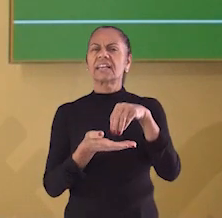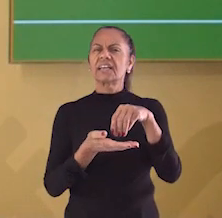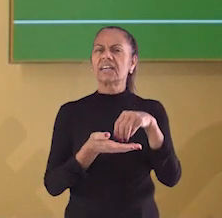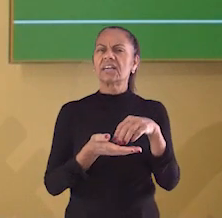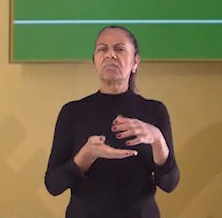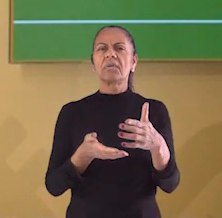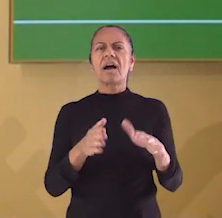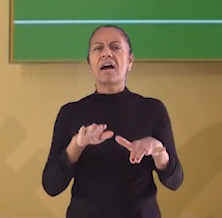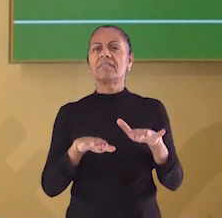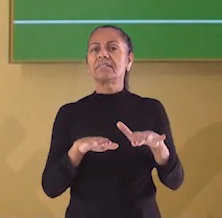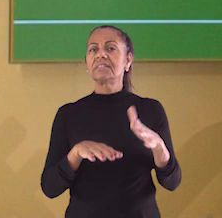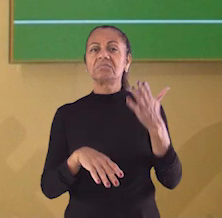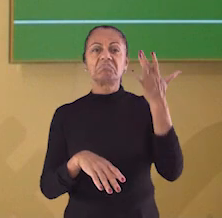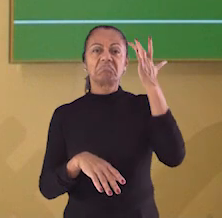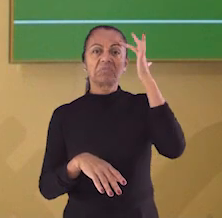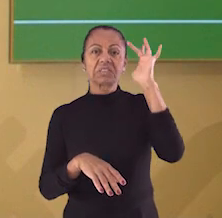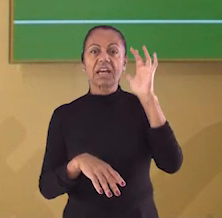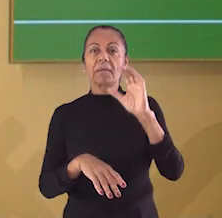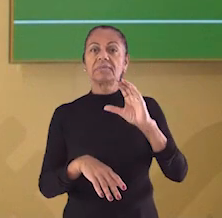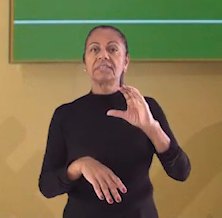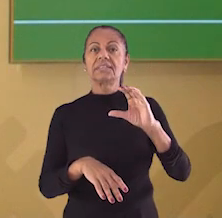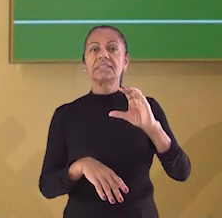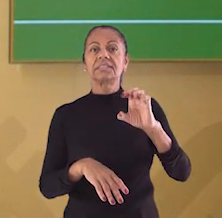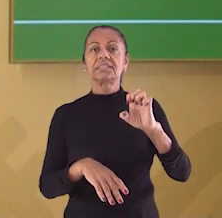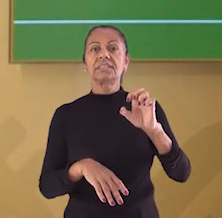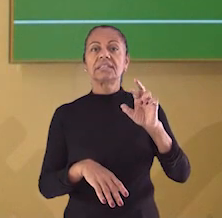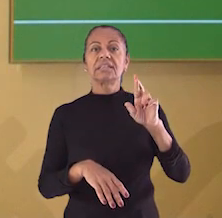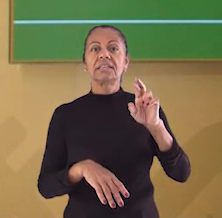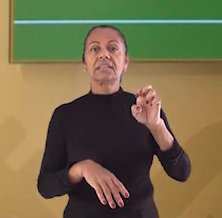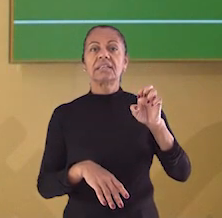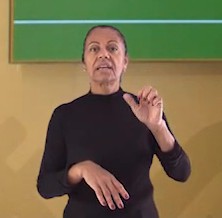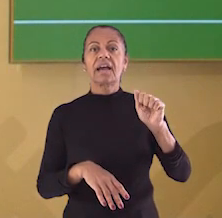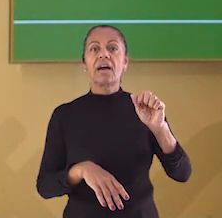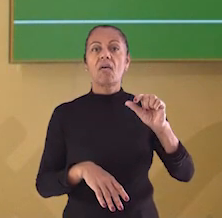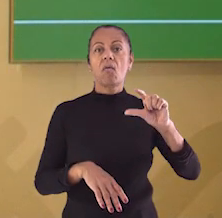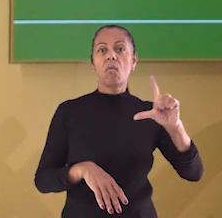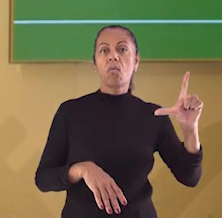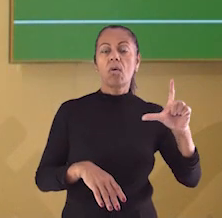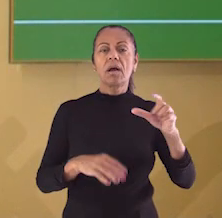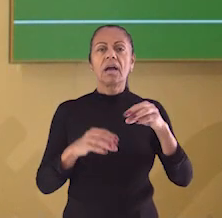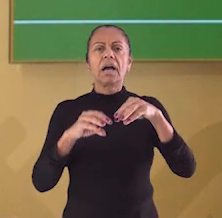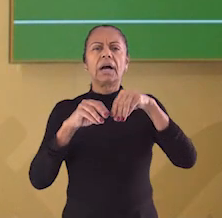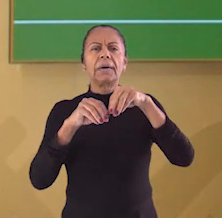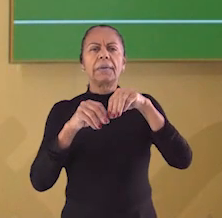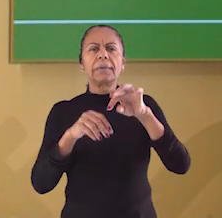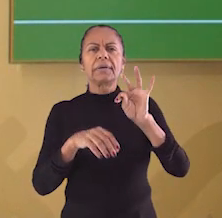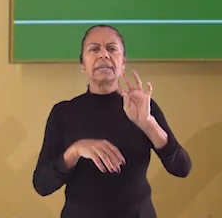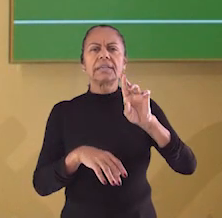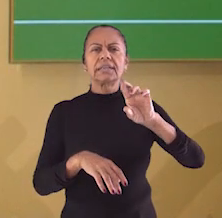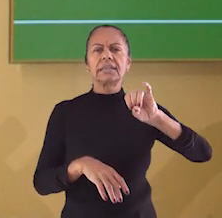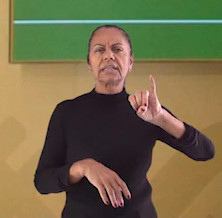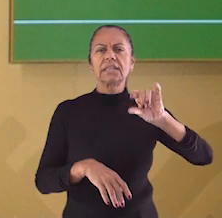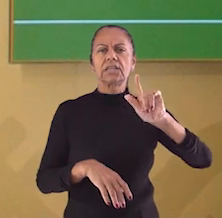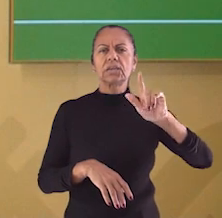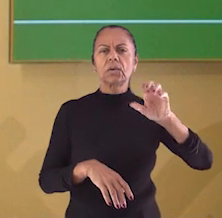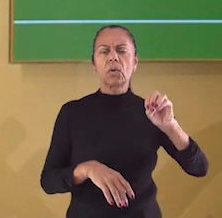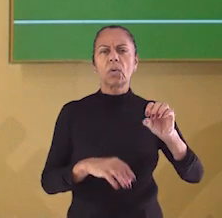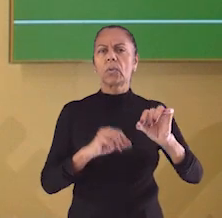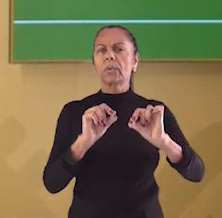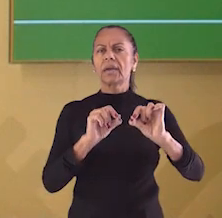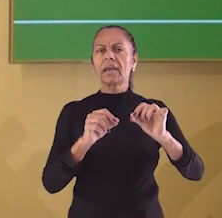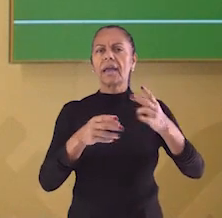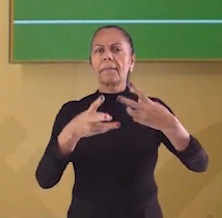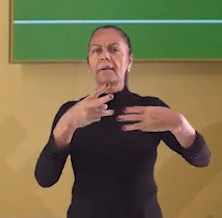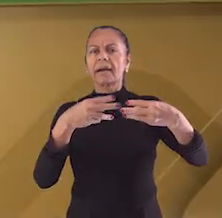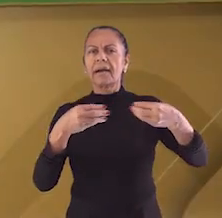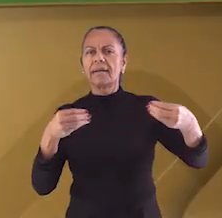falando de grãos que a gente consome e às vezes a gente nem sabe o que é cereal, né? Por exemplo, o próprio trigo, ele é usado para fazer pão, fazer macarrão,